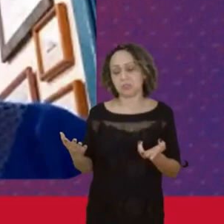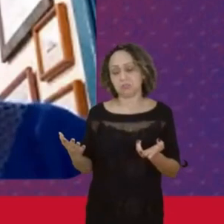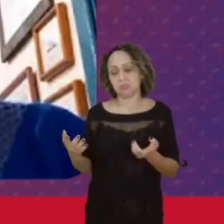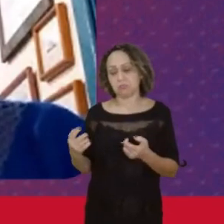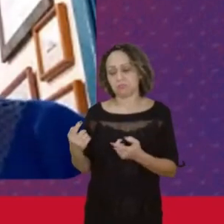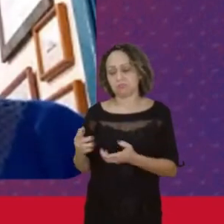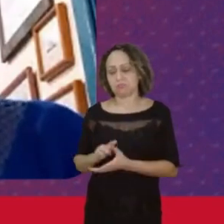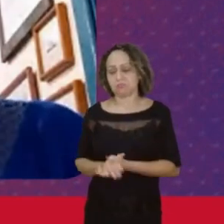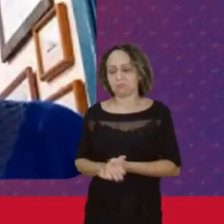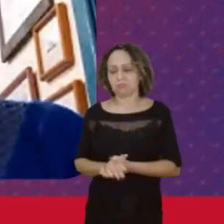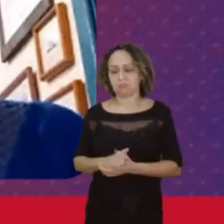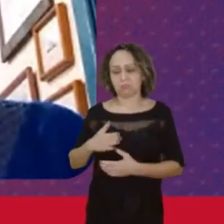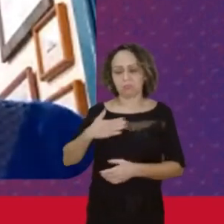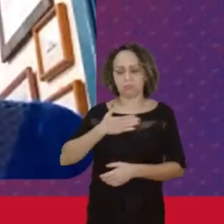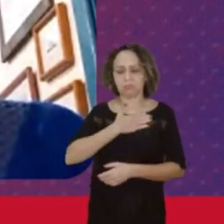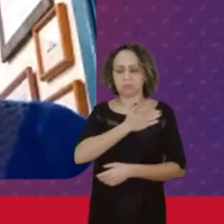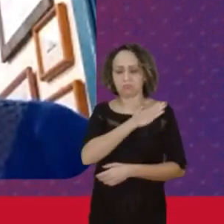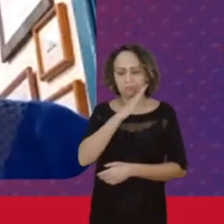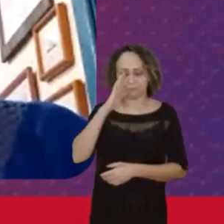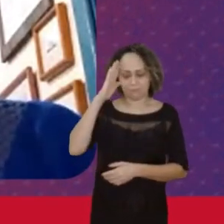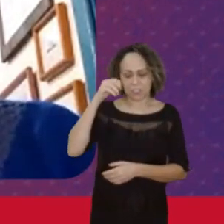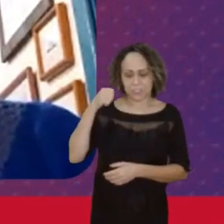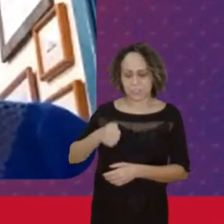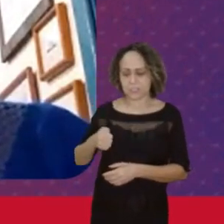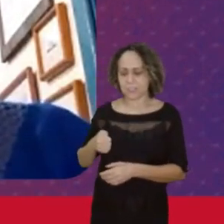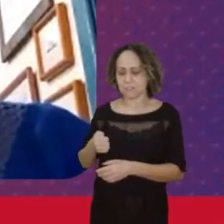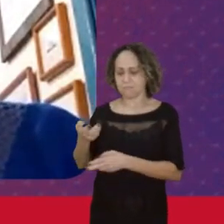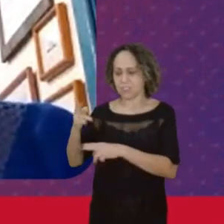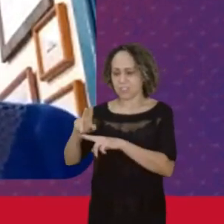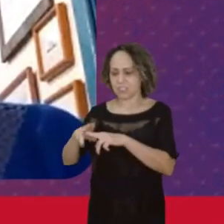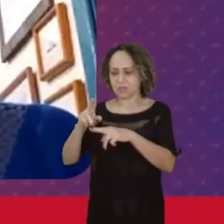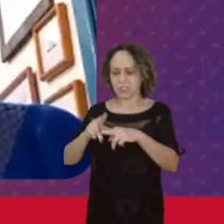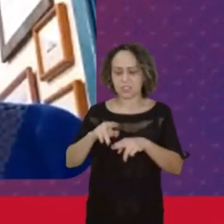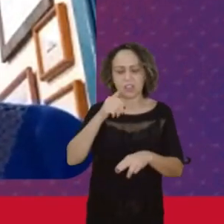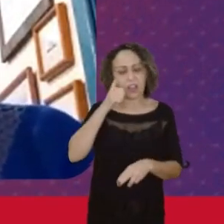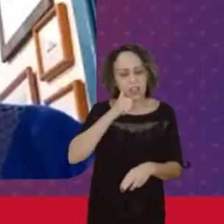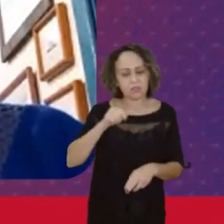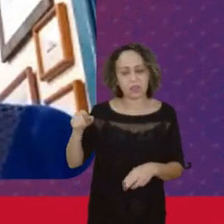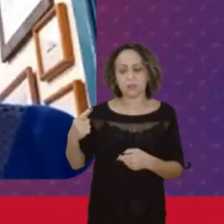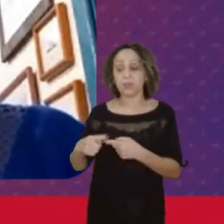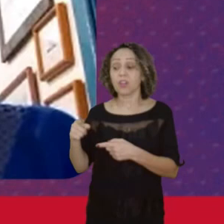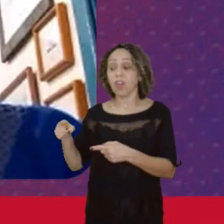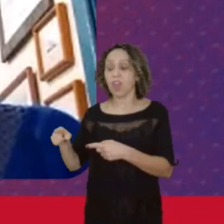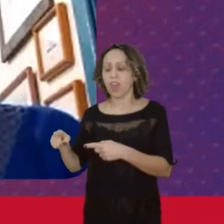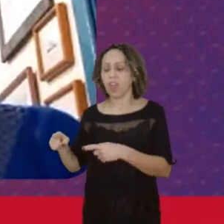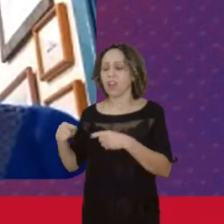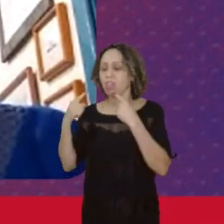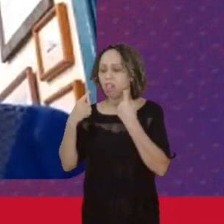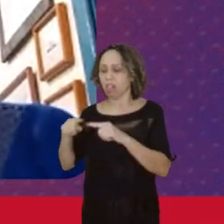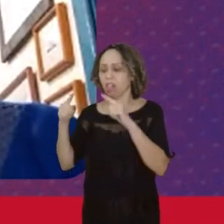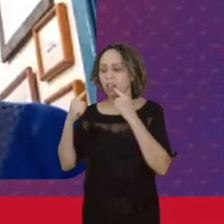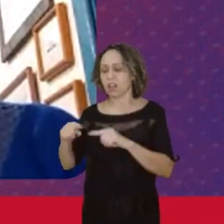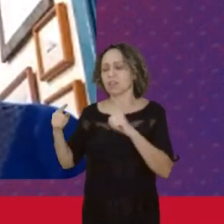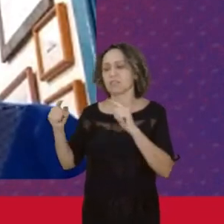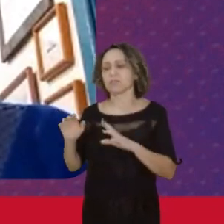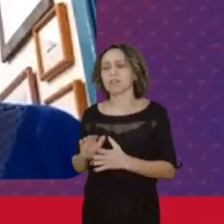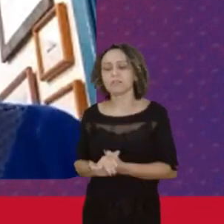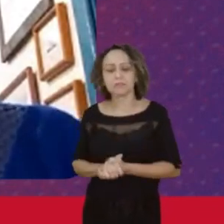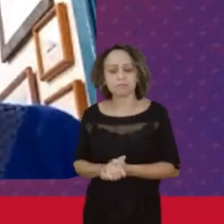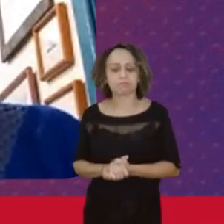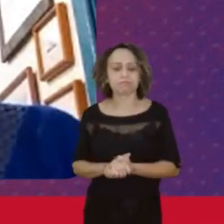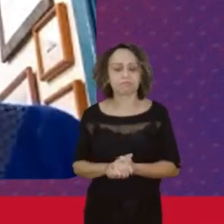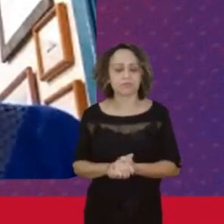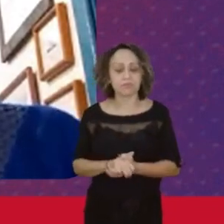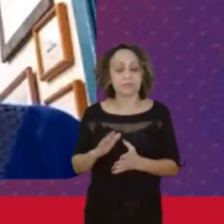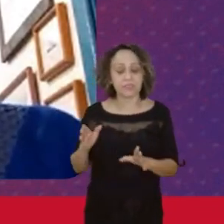vamos também, então a creche, Custe Vida e anistia, as mulheres saem para a luta, e